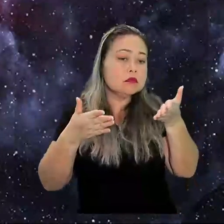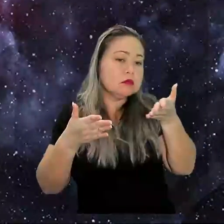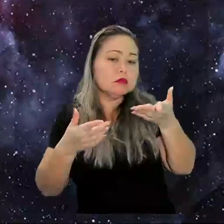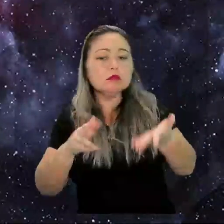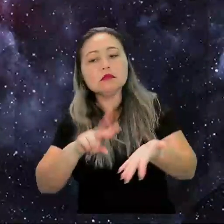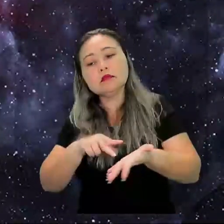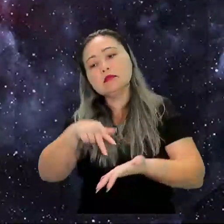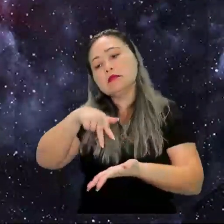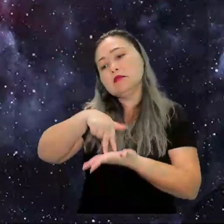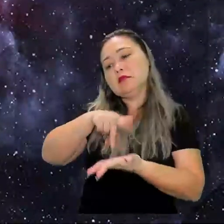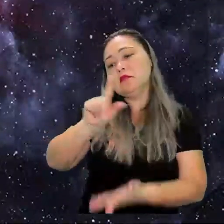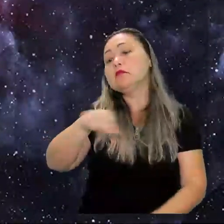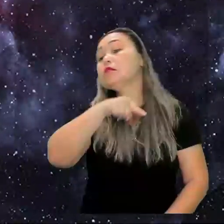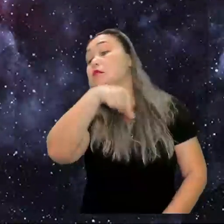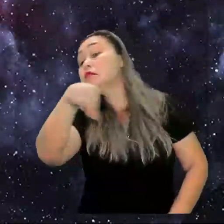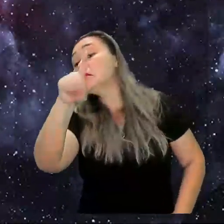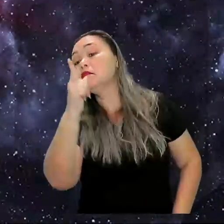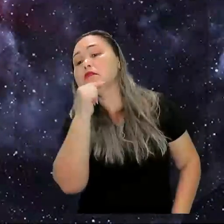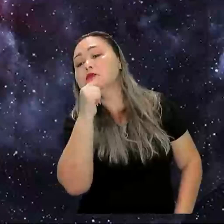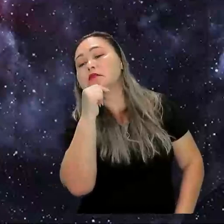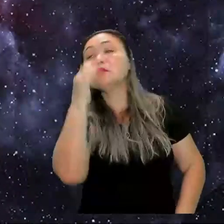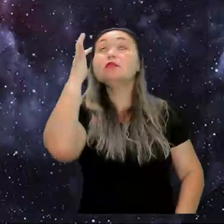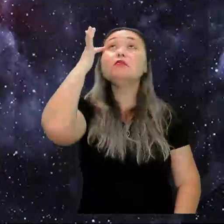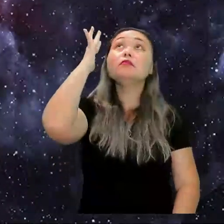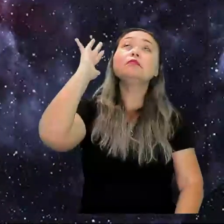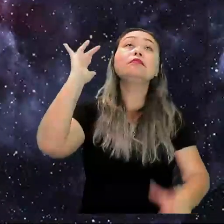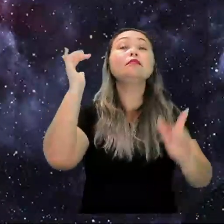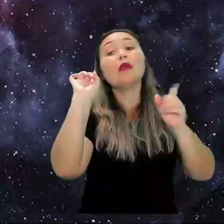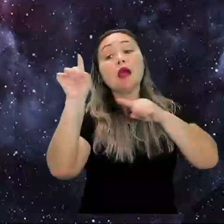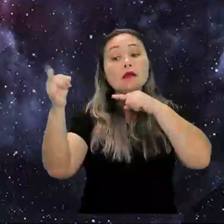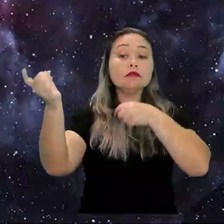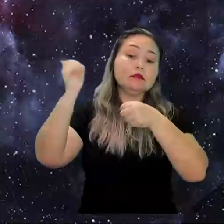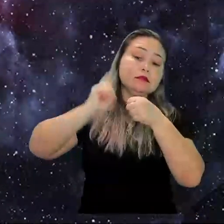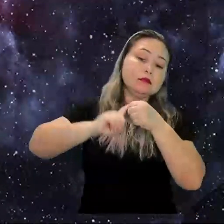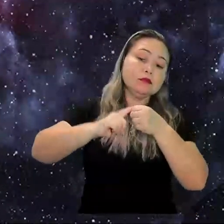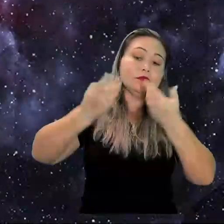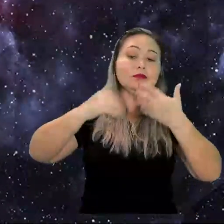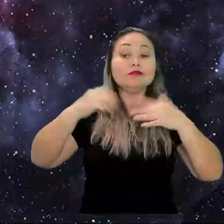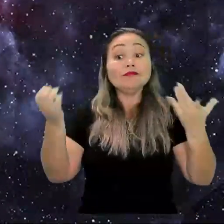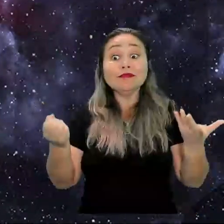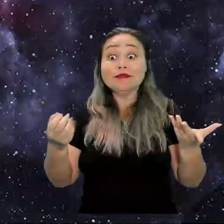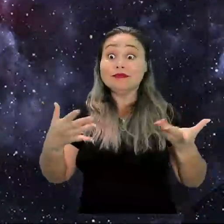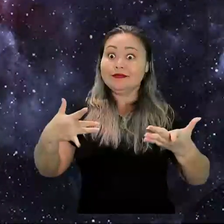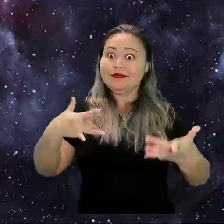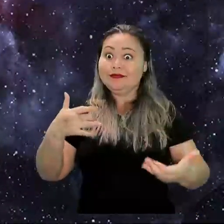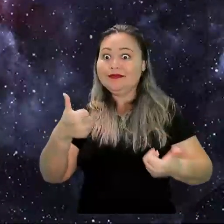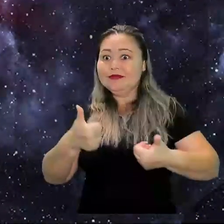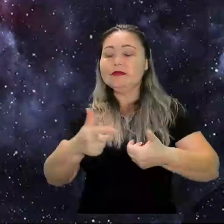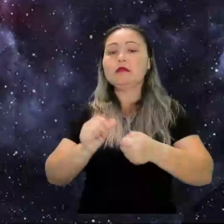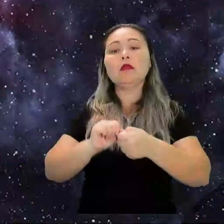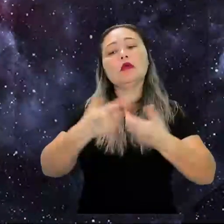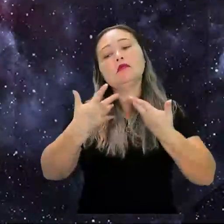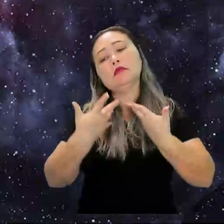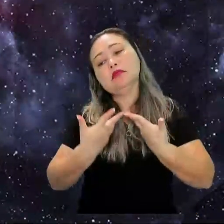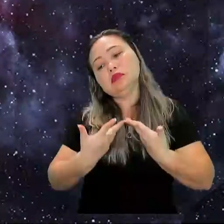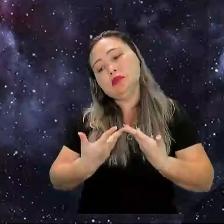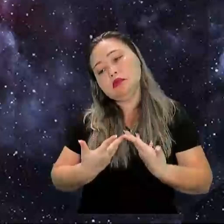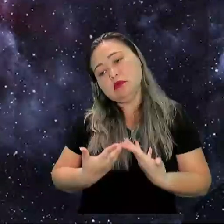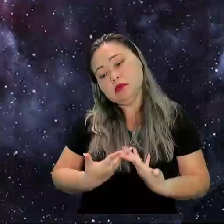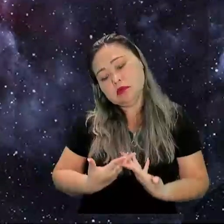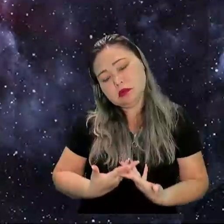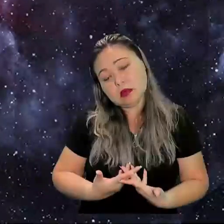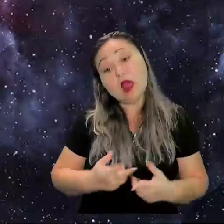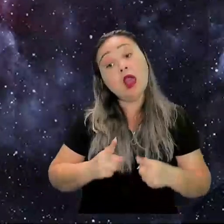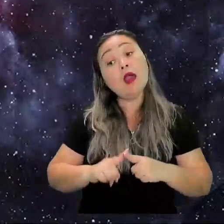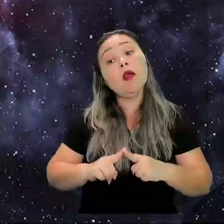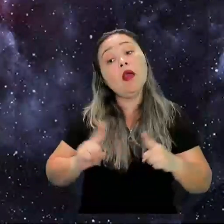uma levantada, vai lá beber uma água, dá uma arejada na cabeça e retorna um pouco mais renovado. Porque cansa muito, é